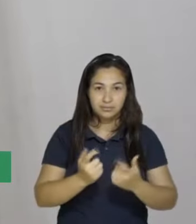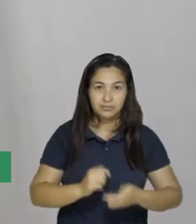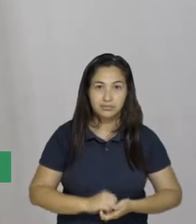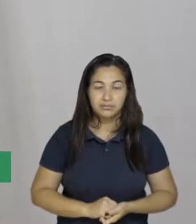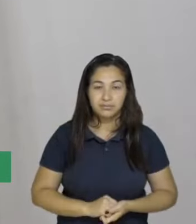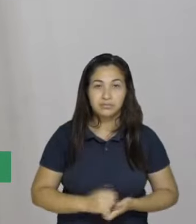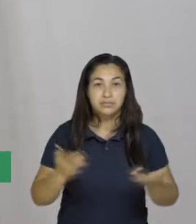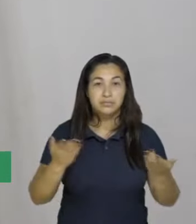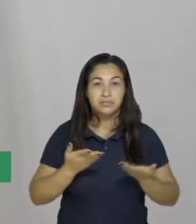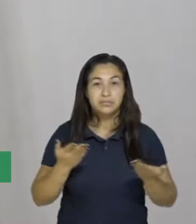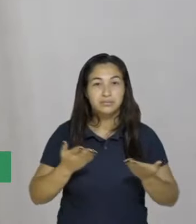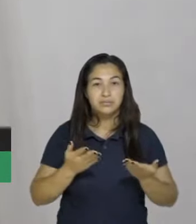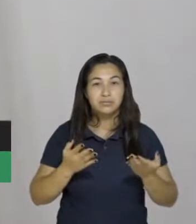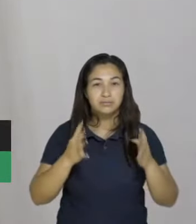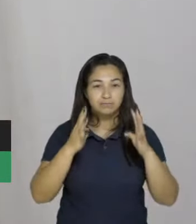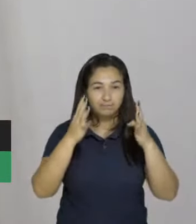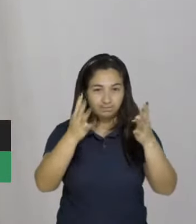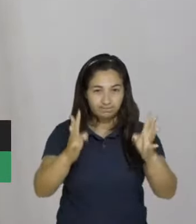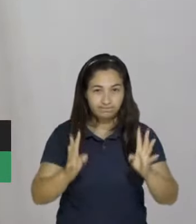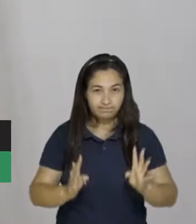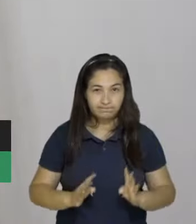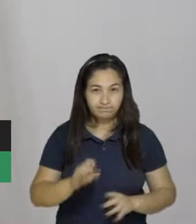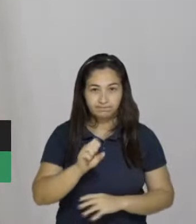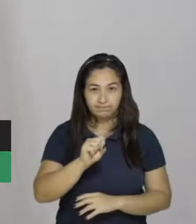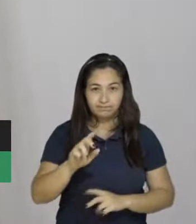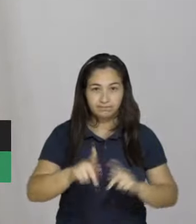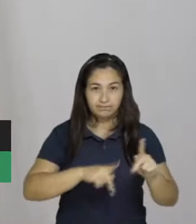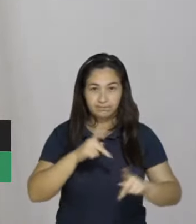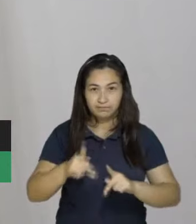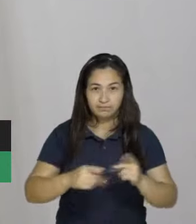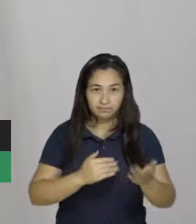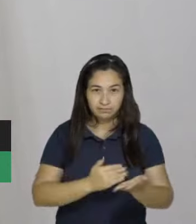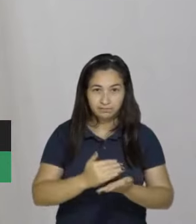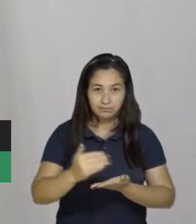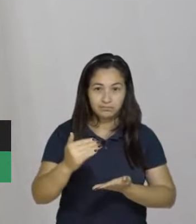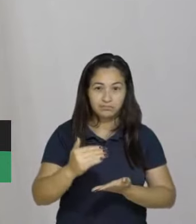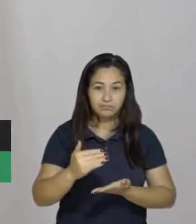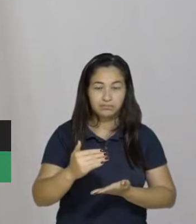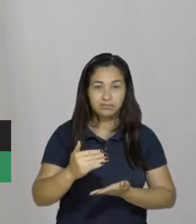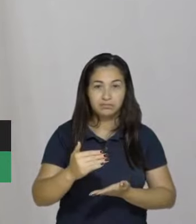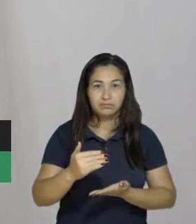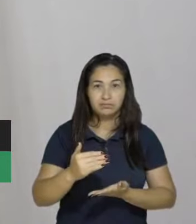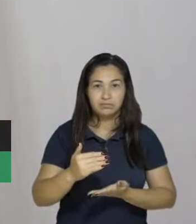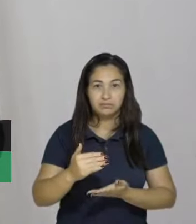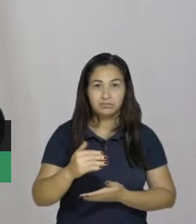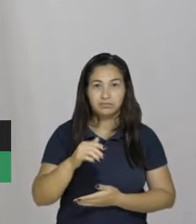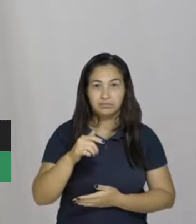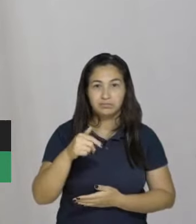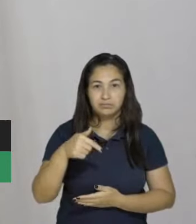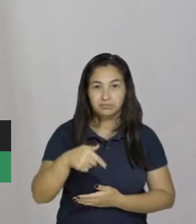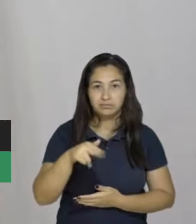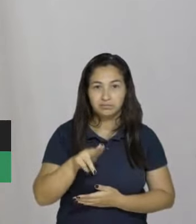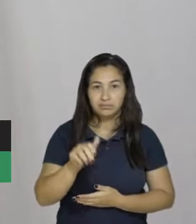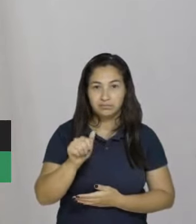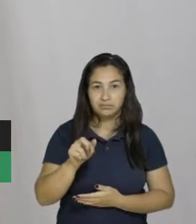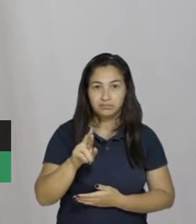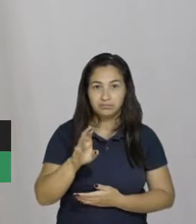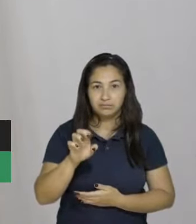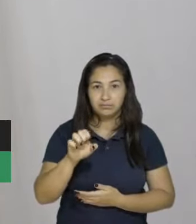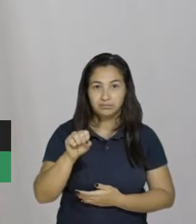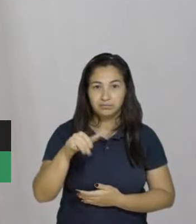aos catarinenses para falar sobre o início da quaresma e da campanha da fraternidade.